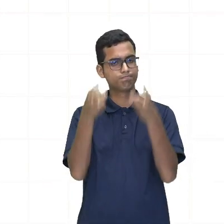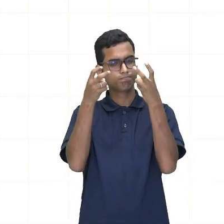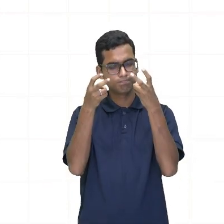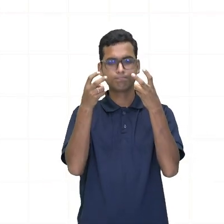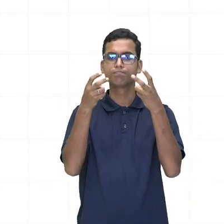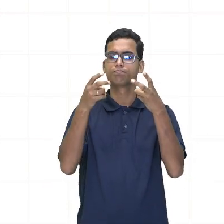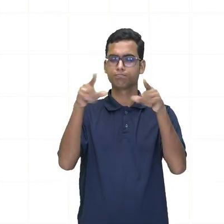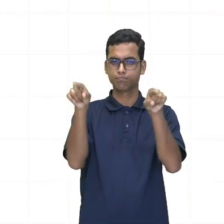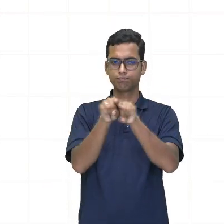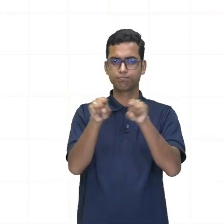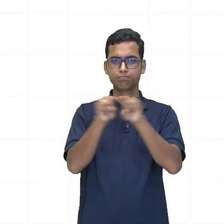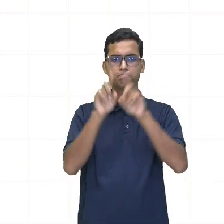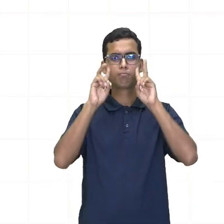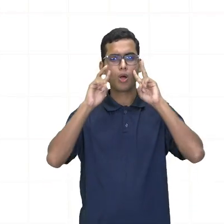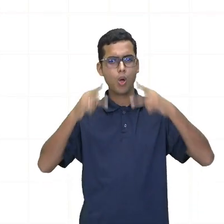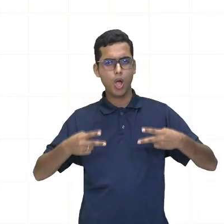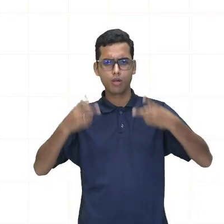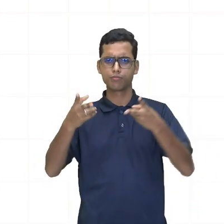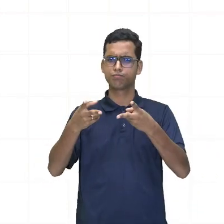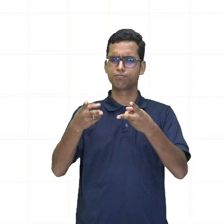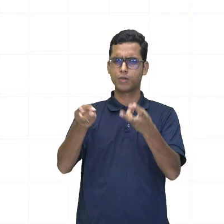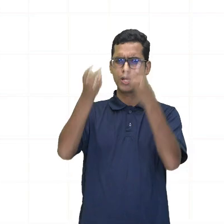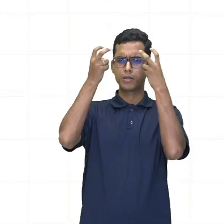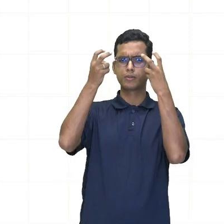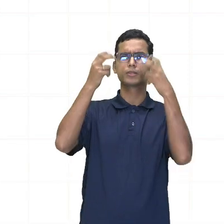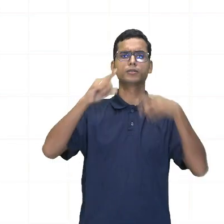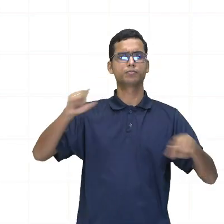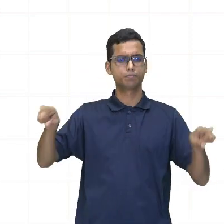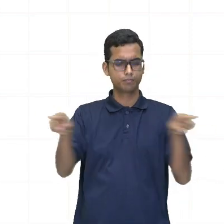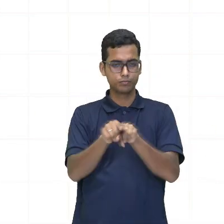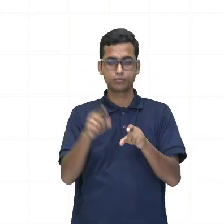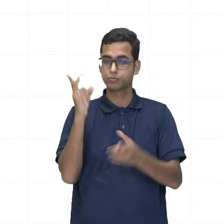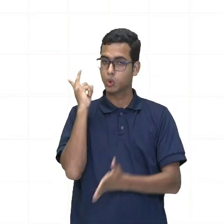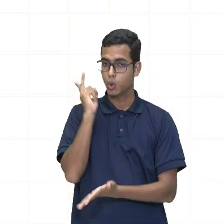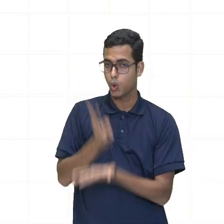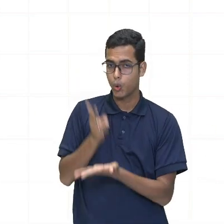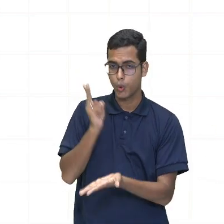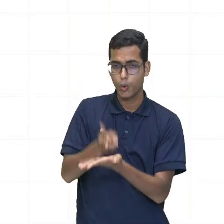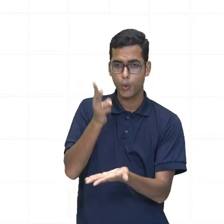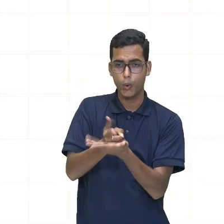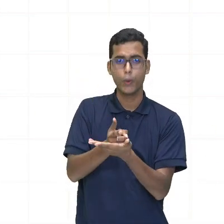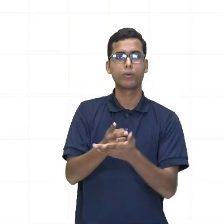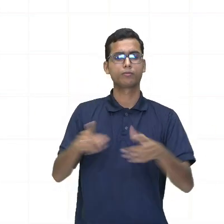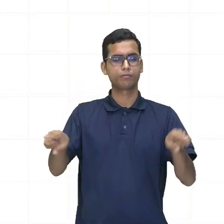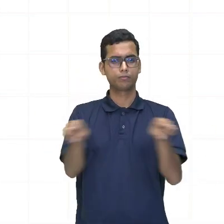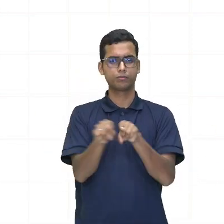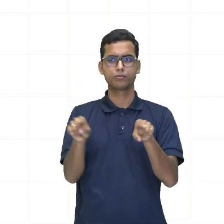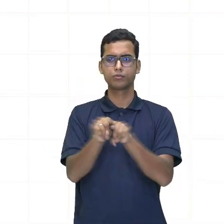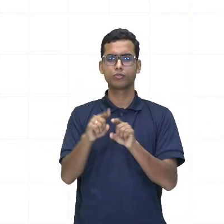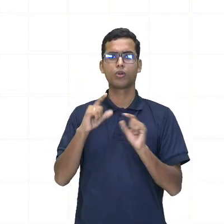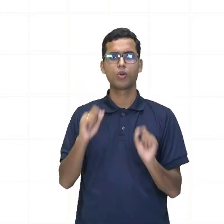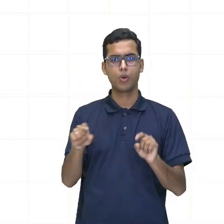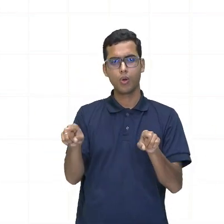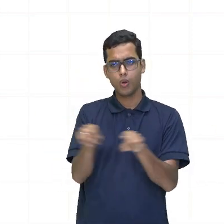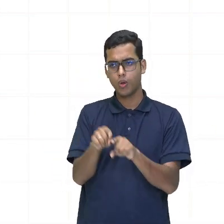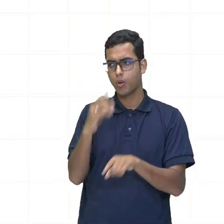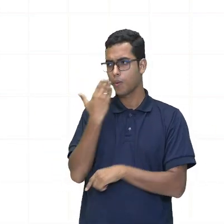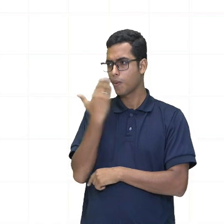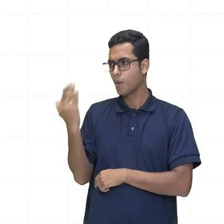desses povos para que eles continuem, né, tendo ali um certo poder e também uma